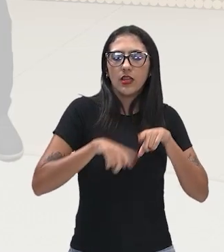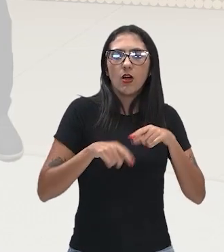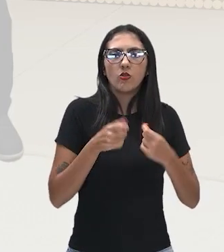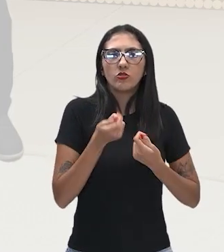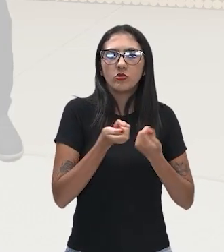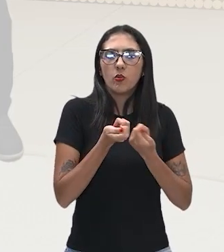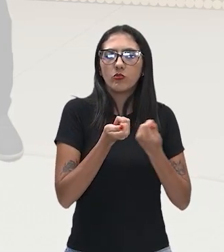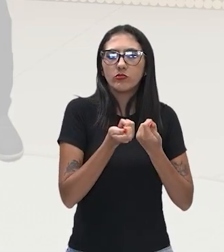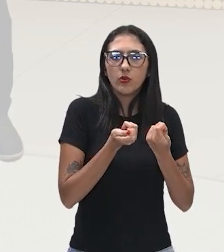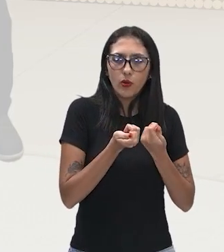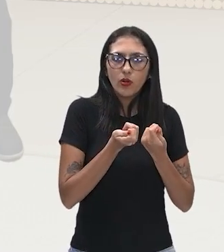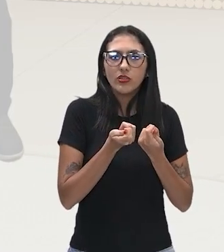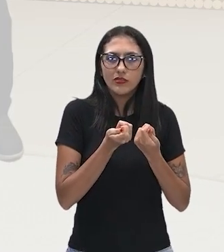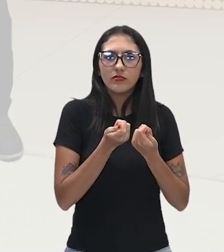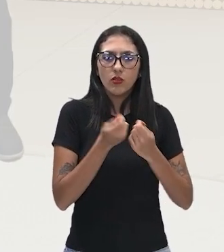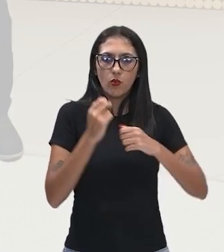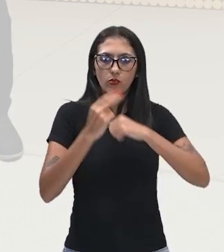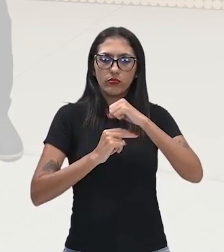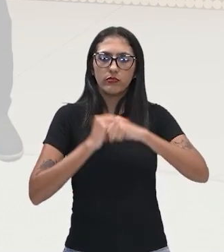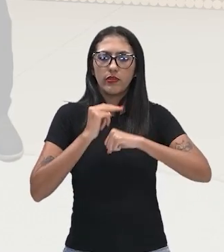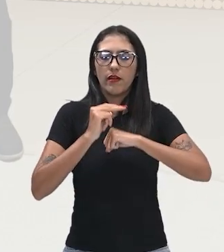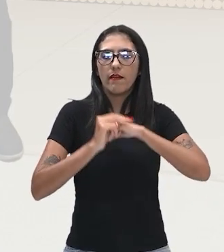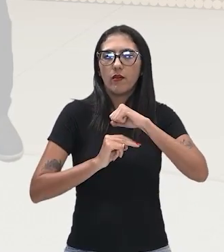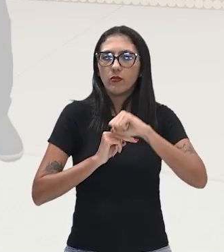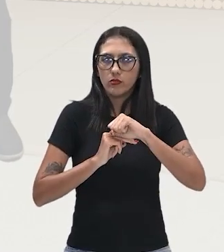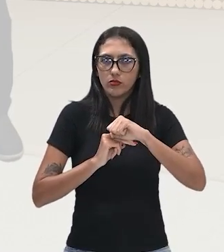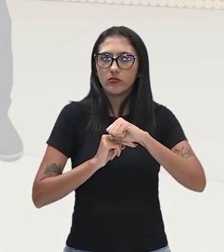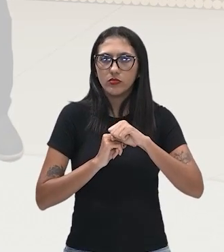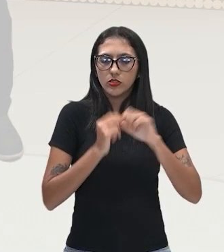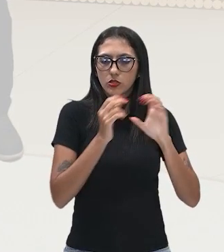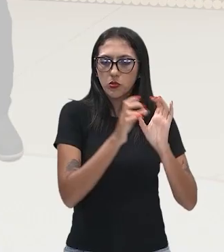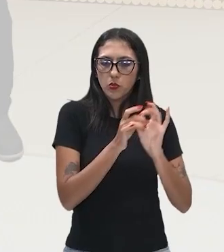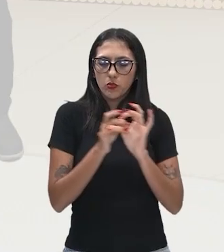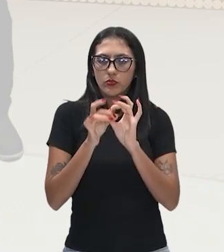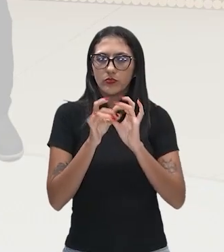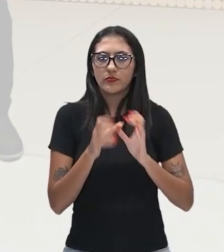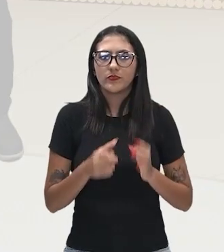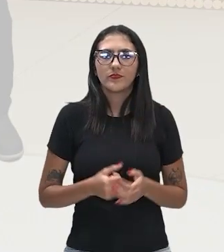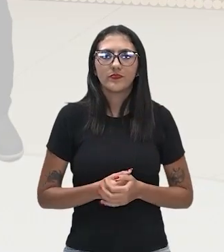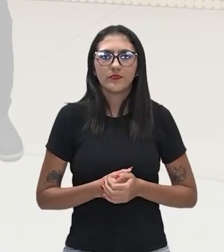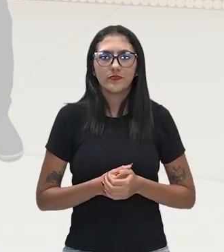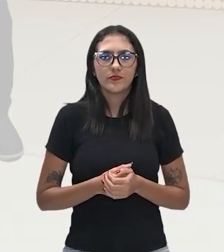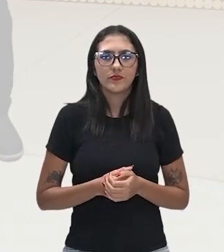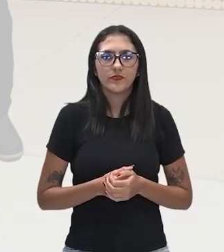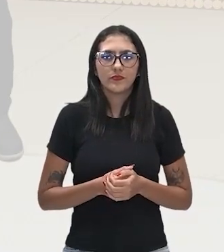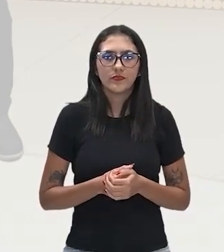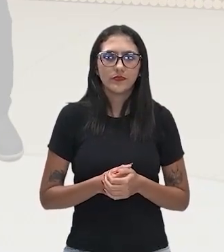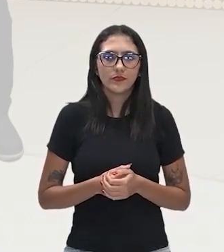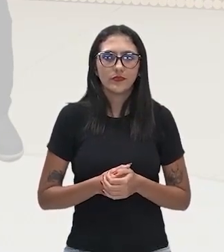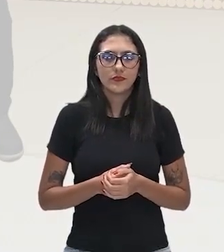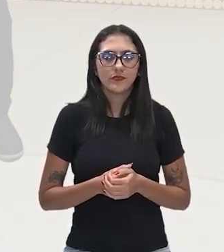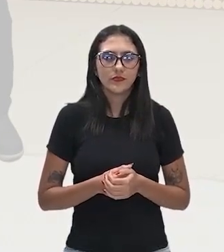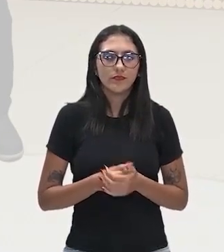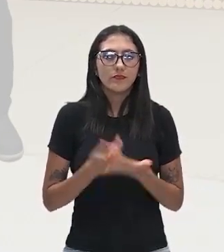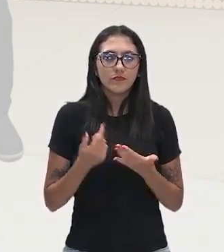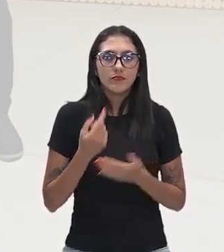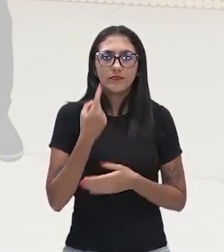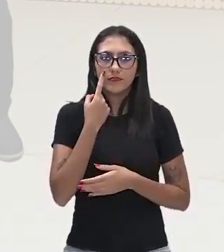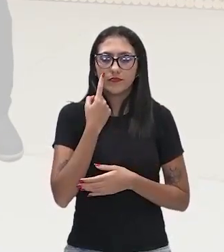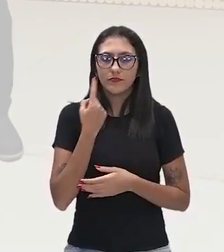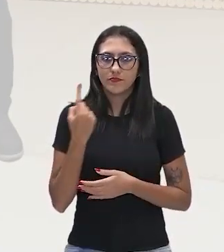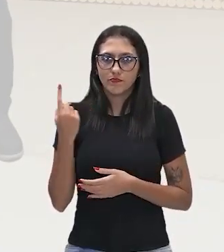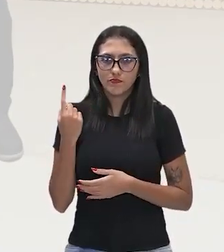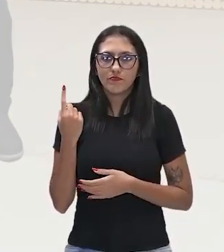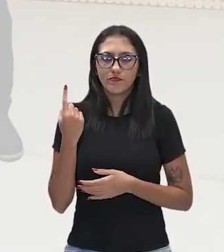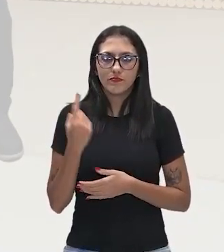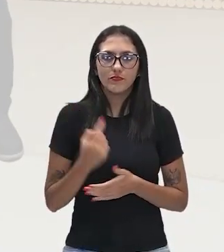os nêutrons de chegar até outros átomos, pessoal. Então nós temos aqui, tá? A bomba